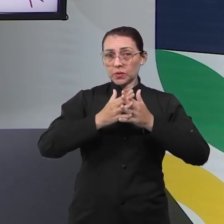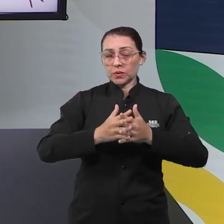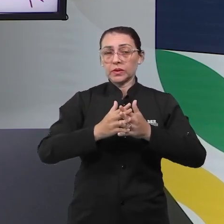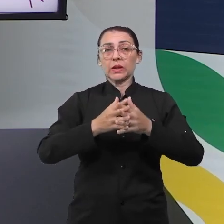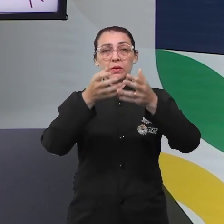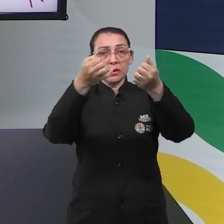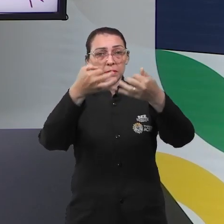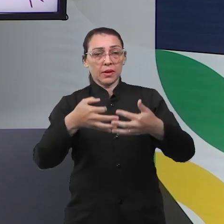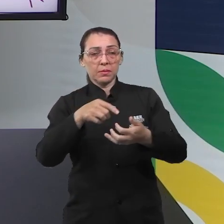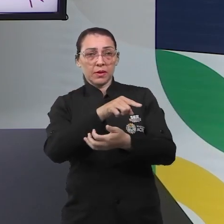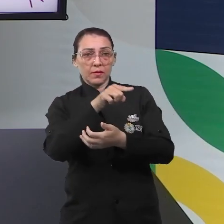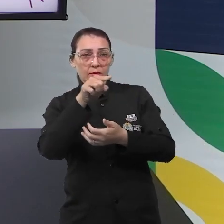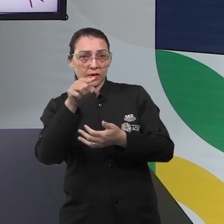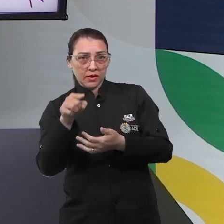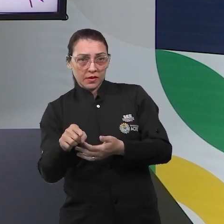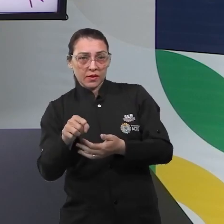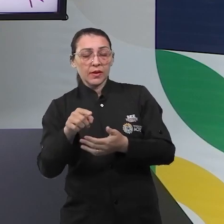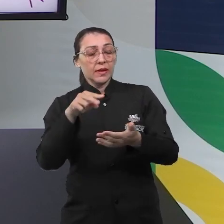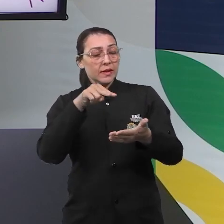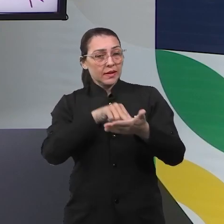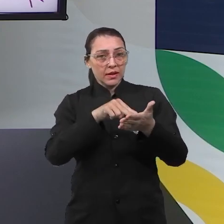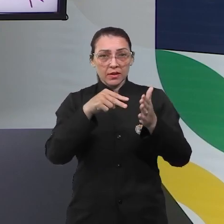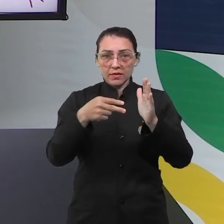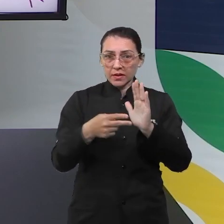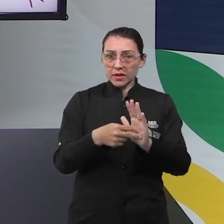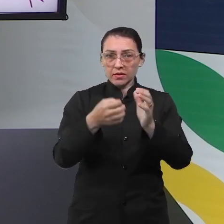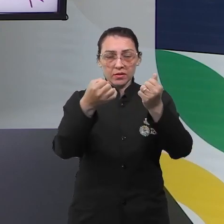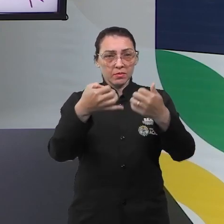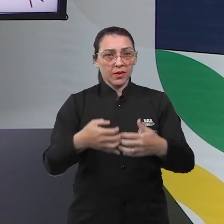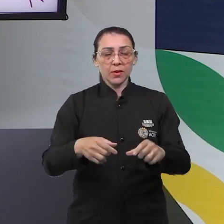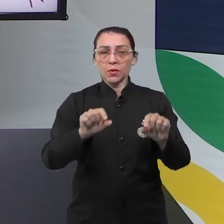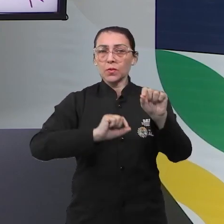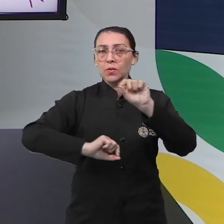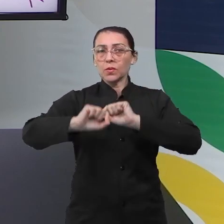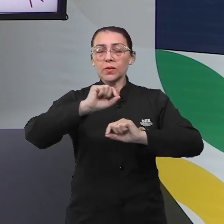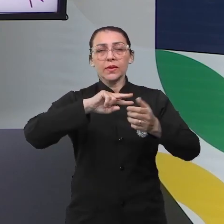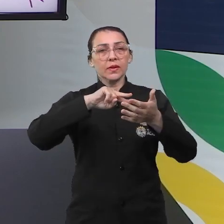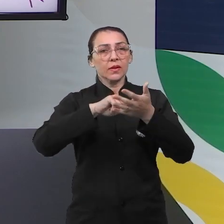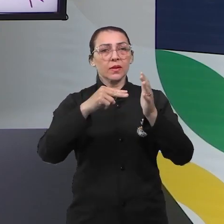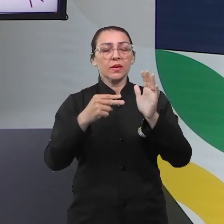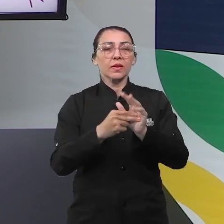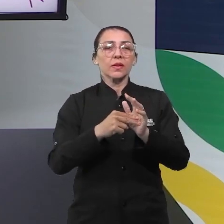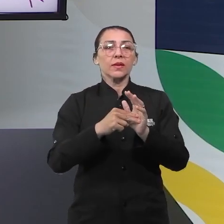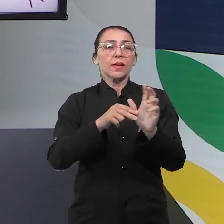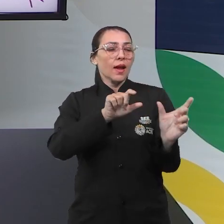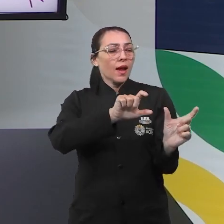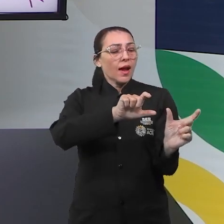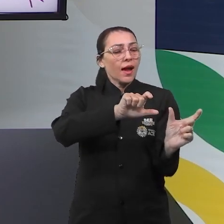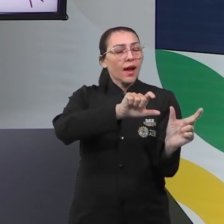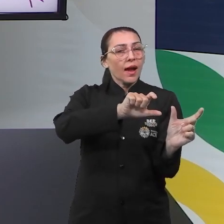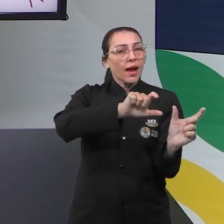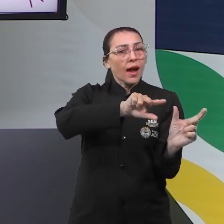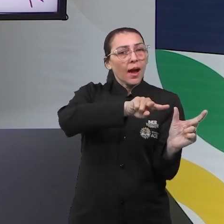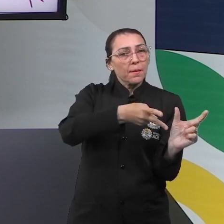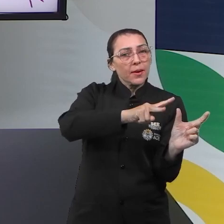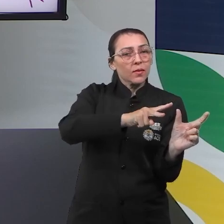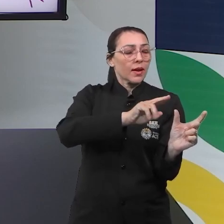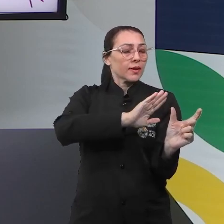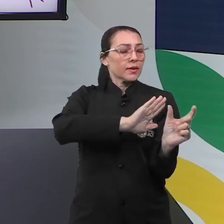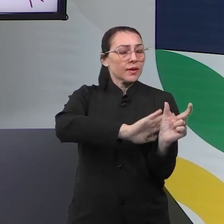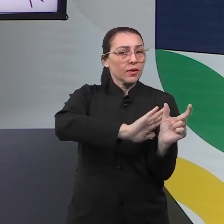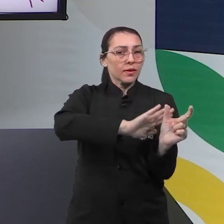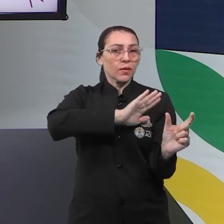que eu expliquei para vocês, conforme esses sentidos decorrentes, o que seria ambiguidade, conotação e denotação, nós vamos fazer